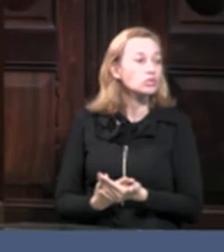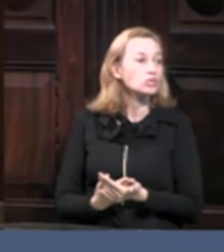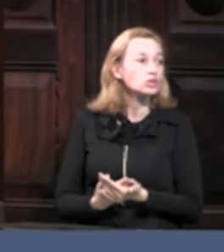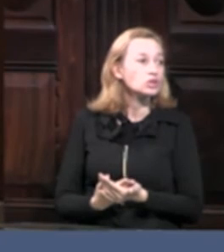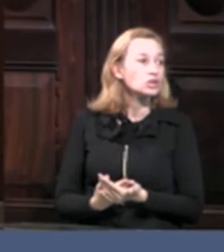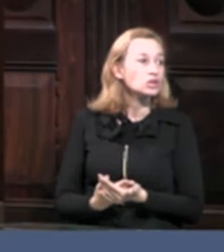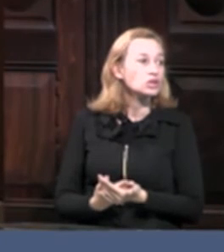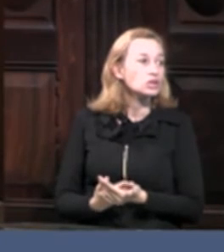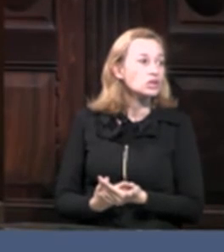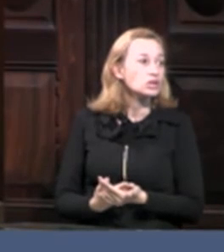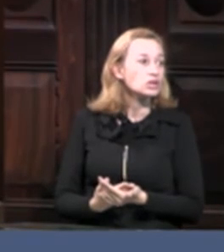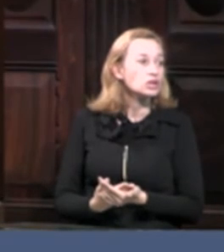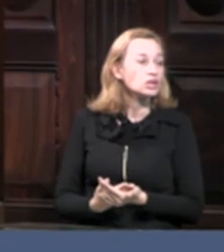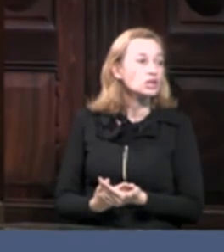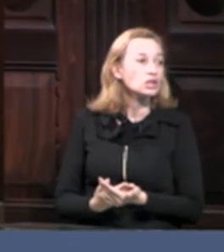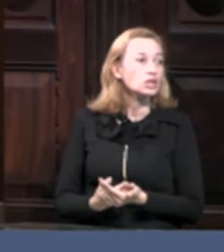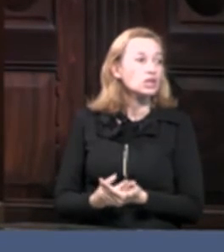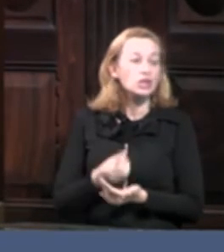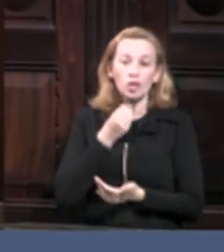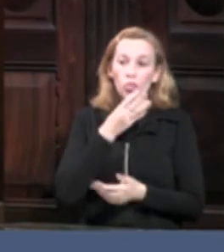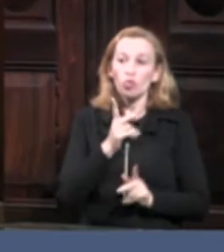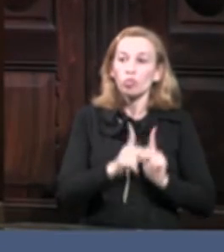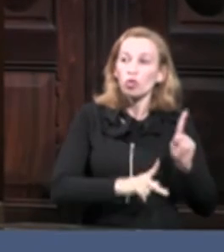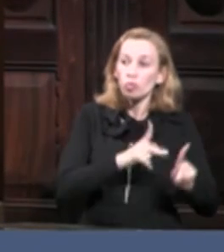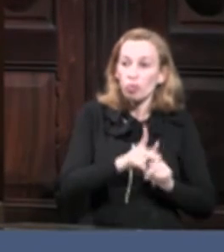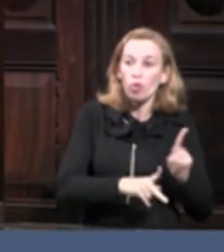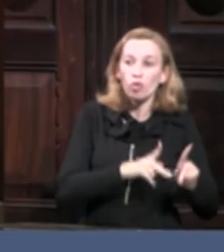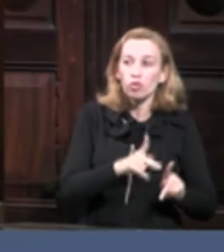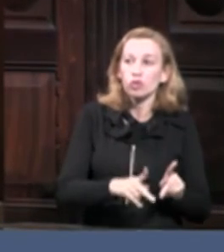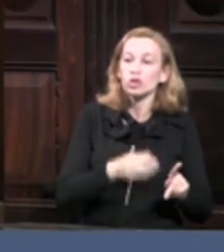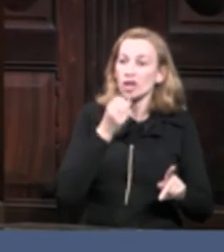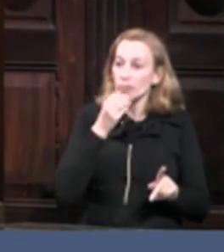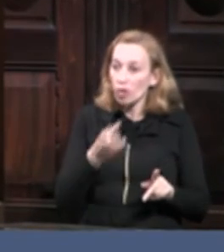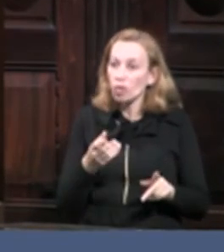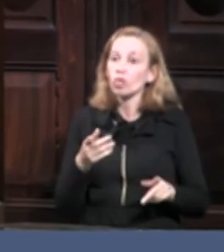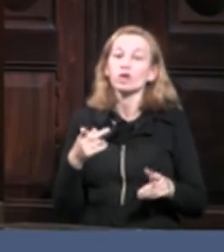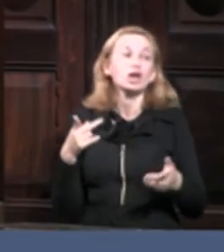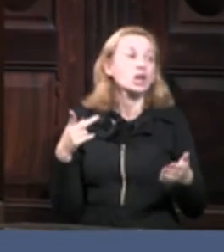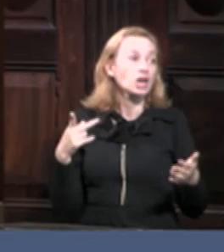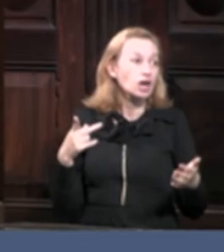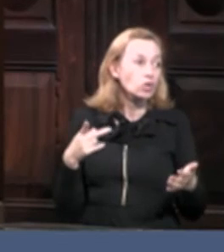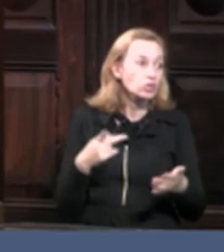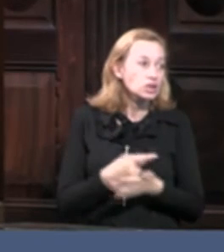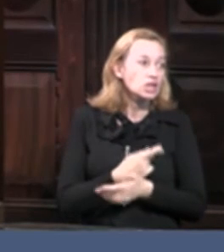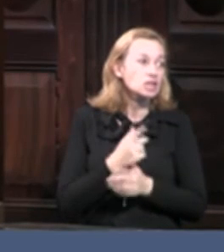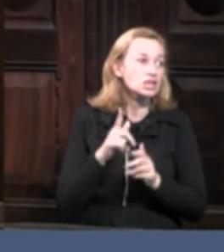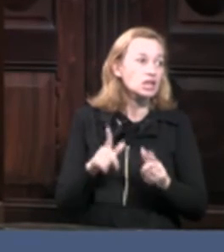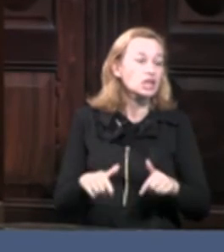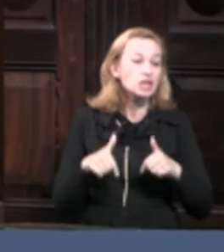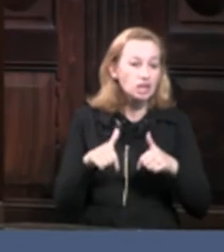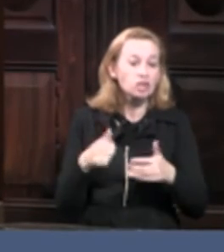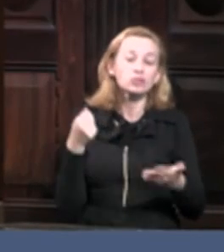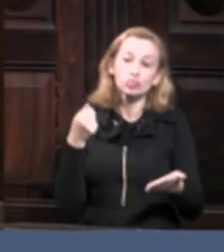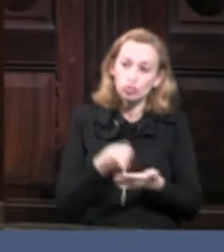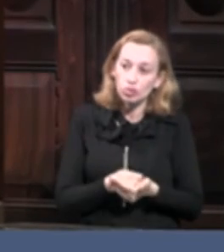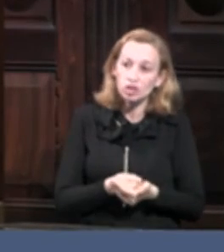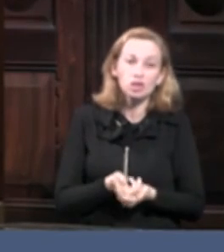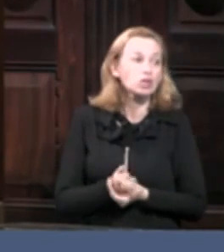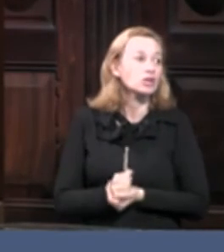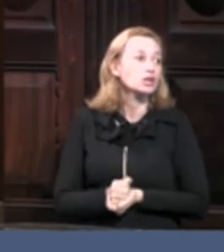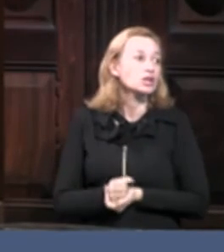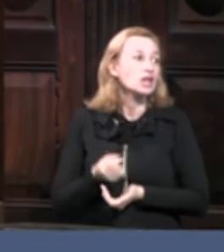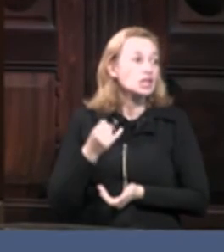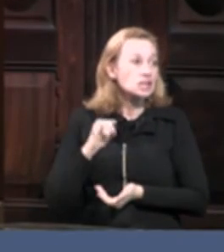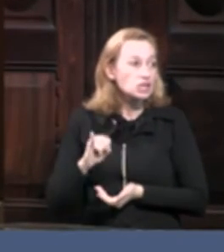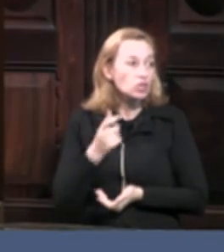é lesivo para a população e é melhor que não aconteça essa concessão nos termos colocados pelo atual governo. Se